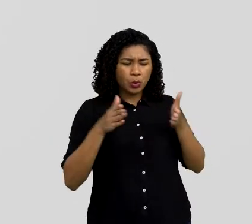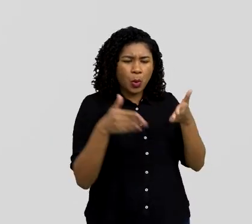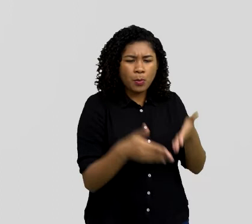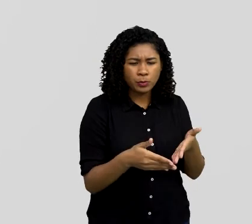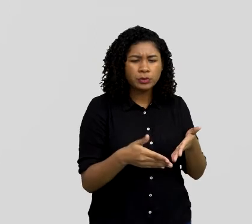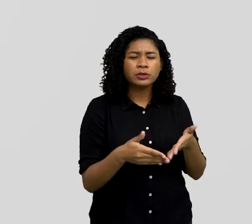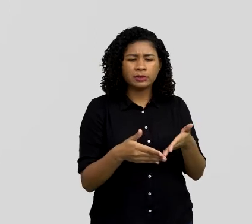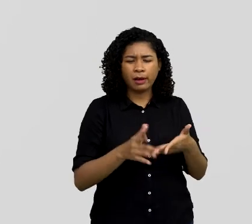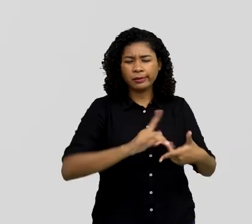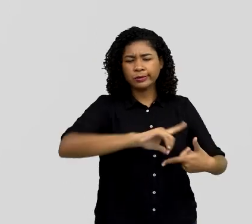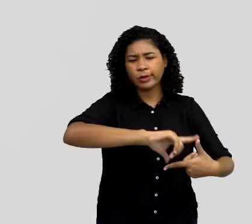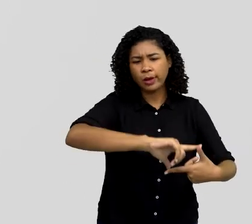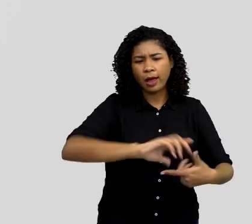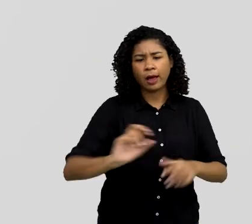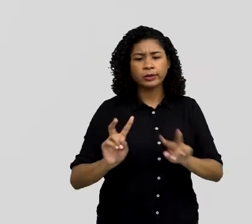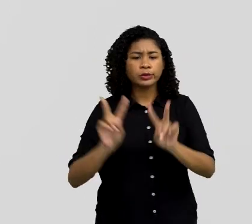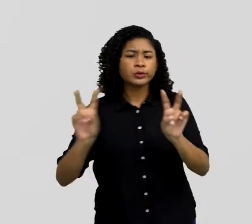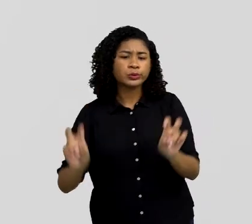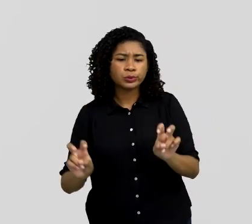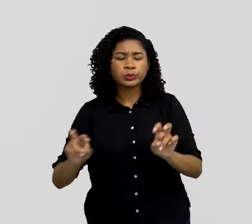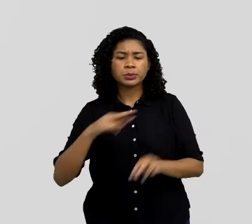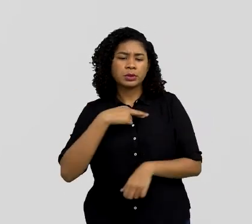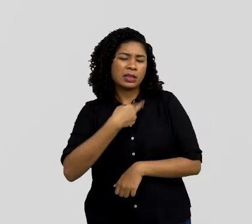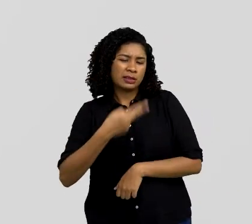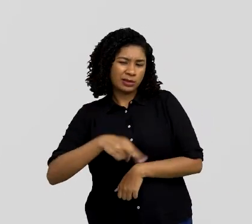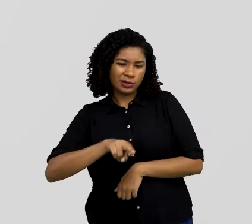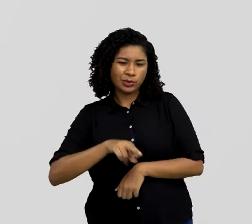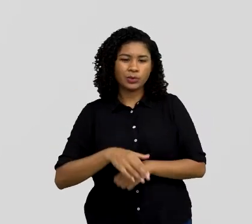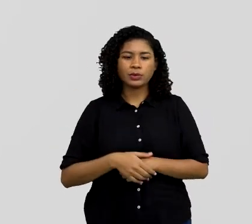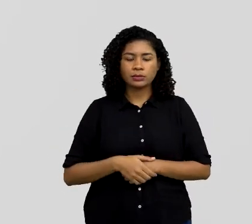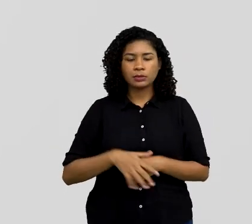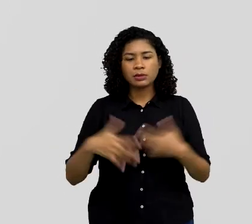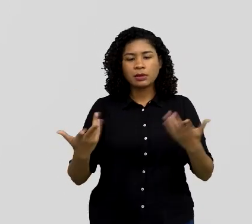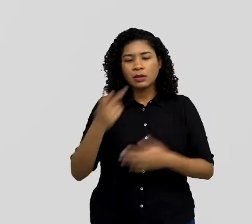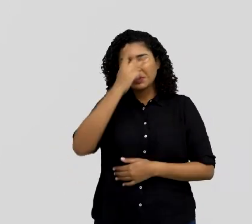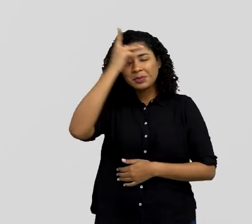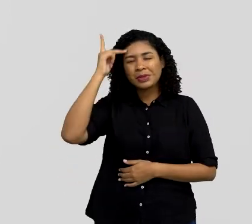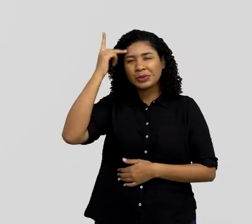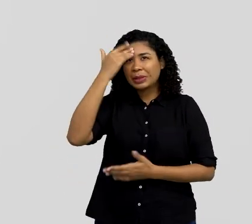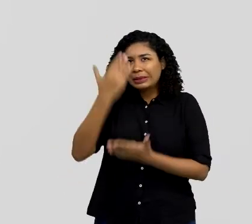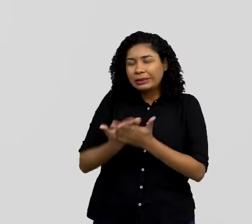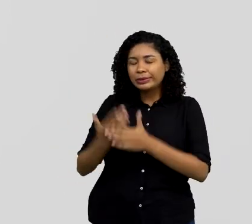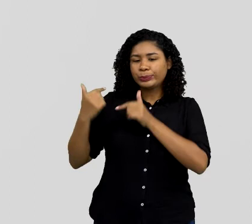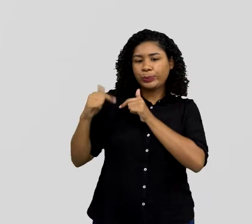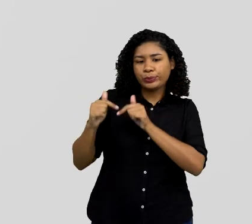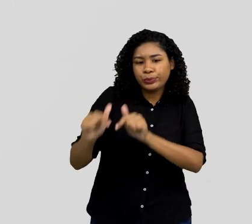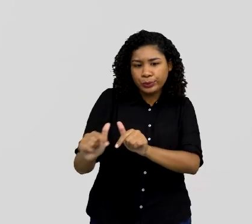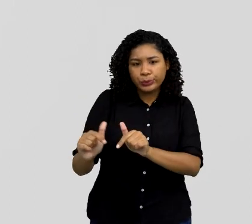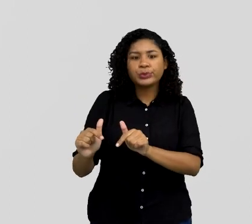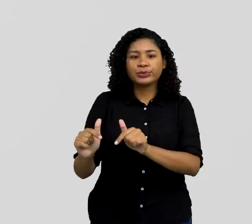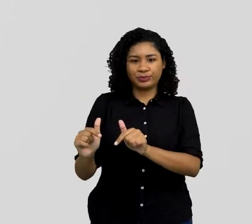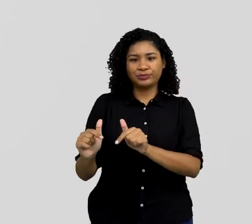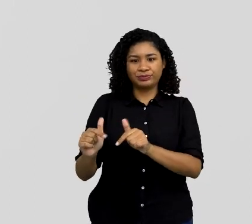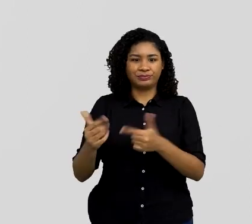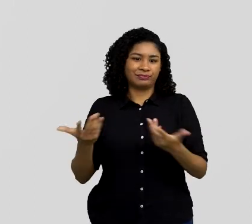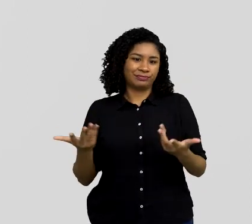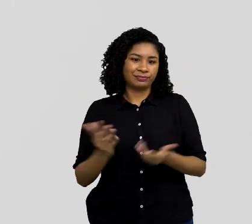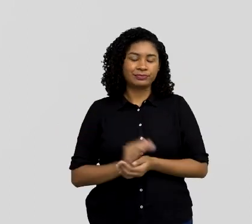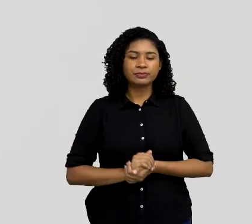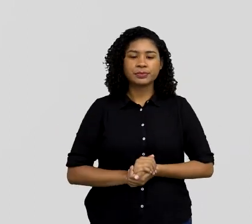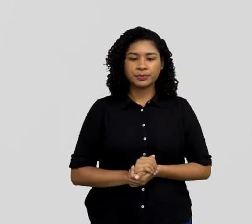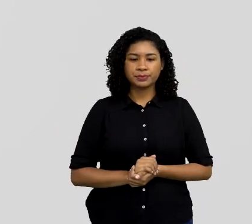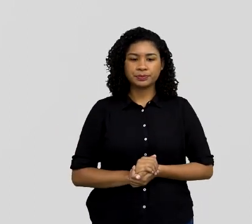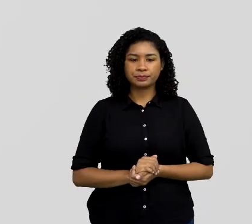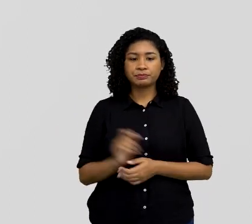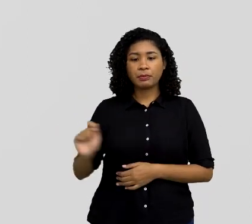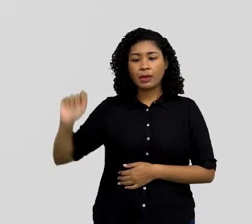comunidades, sobre religiões, né, de maneira geral, né? Geralmente são pessoas muito conservadoras que pensam assim, né, muito fundamentalistas.